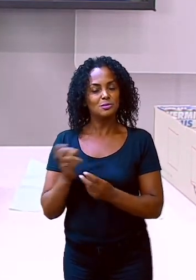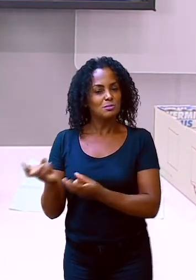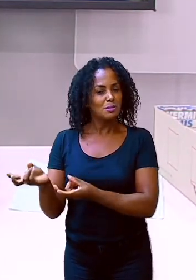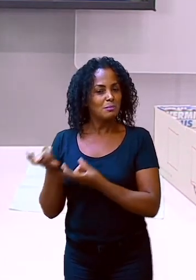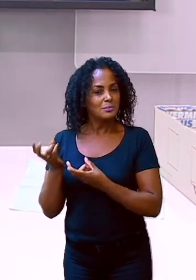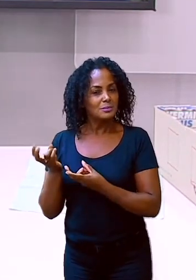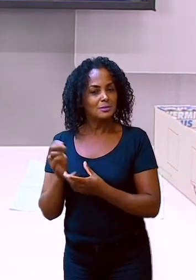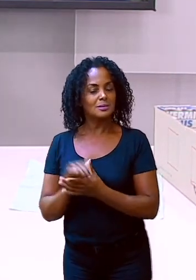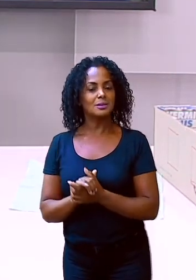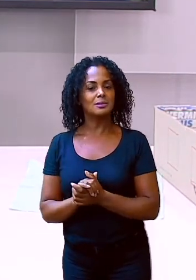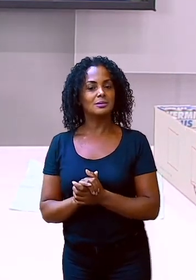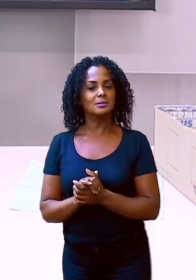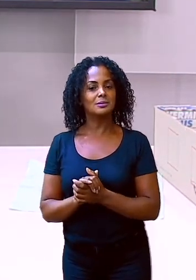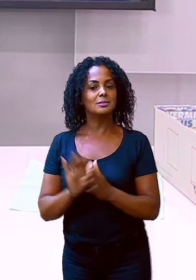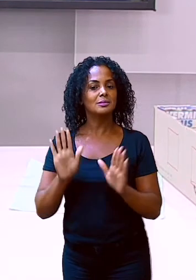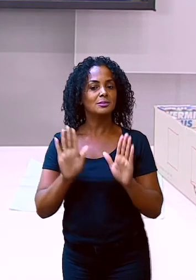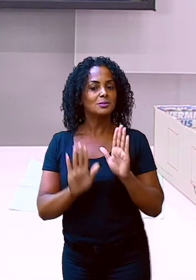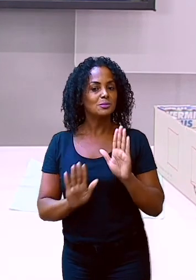Isso.